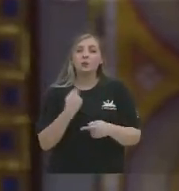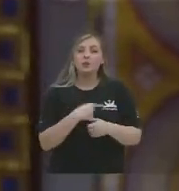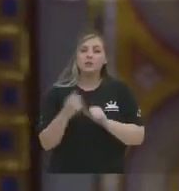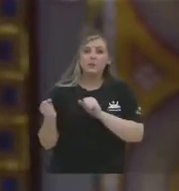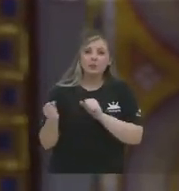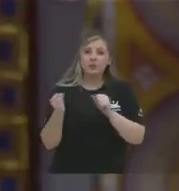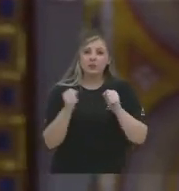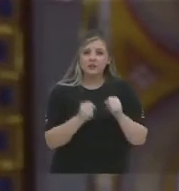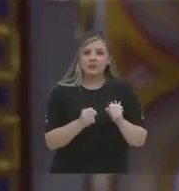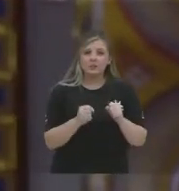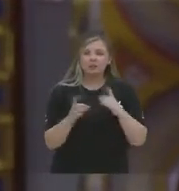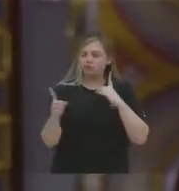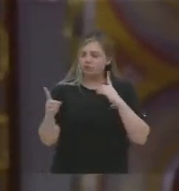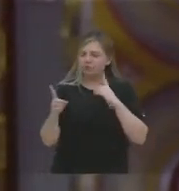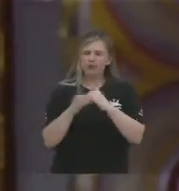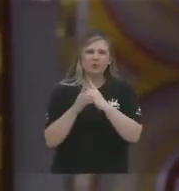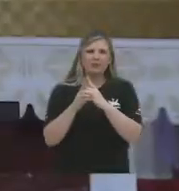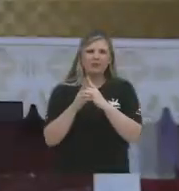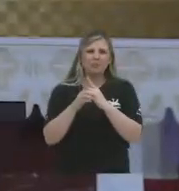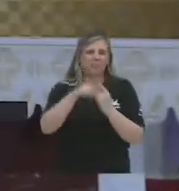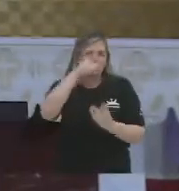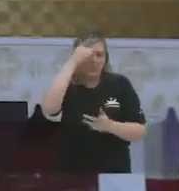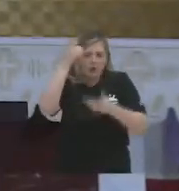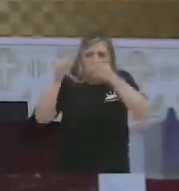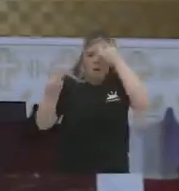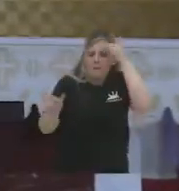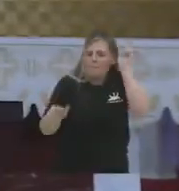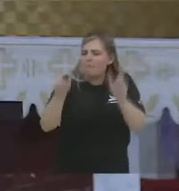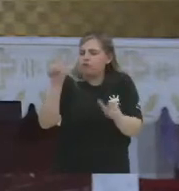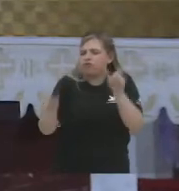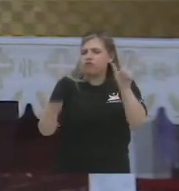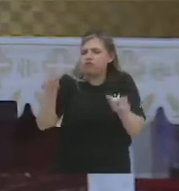encontrar muitas pessoas nessa noite, nas suas casas,